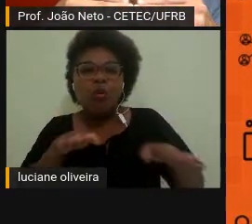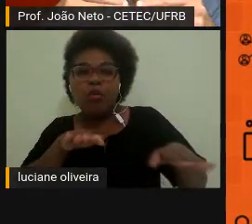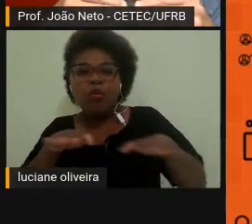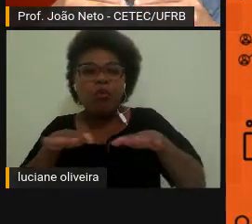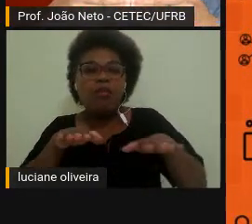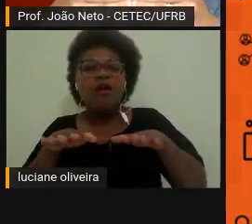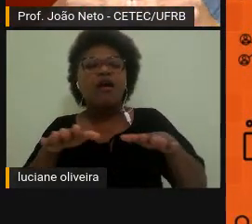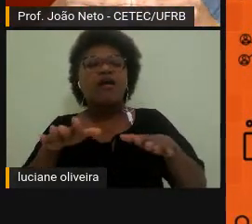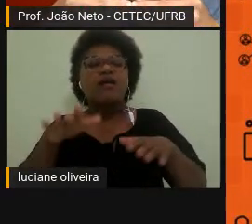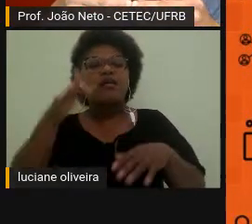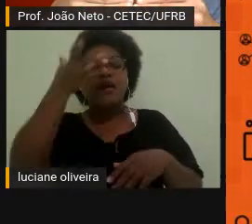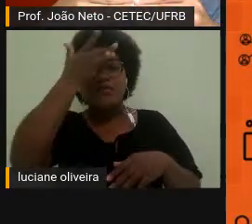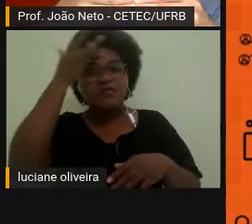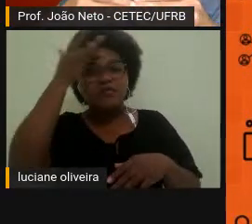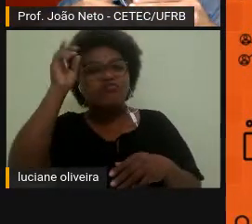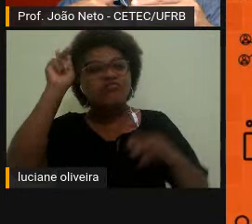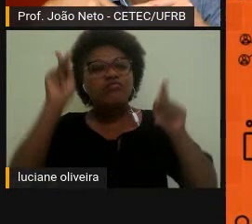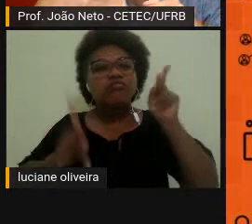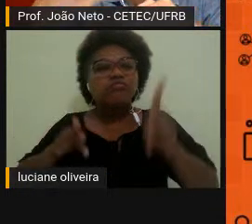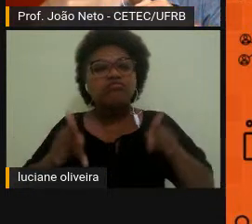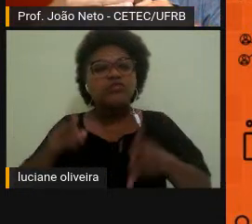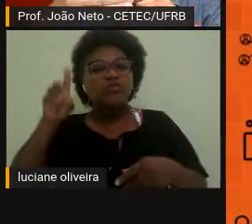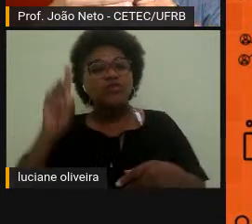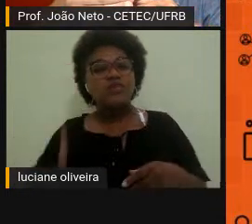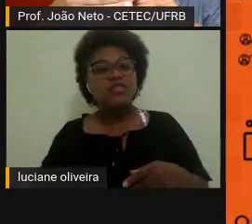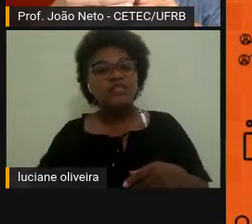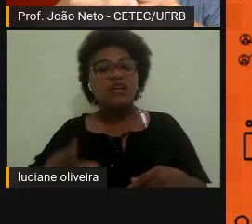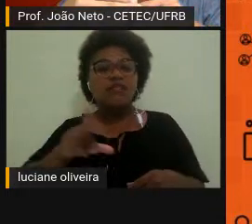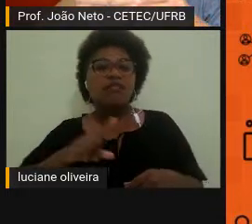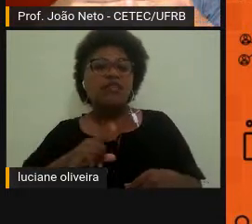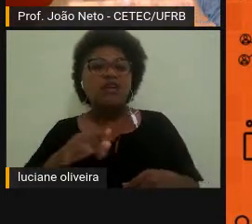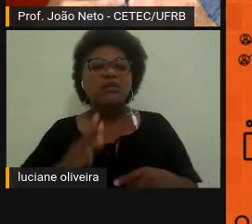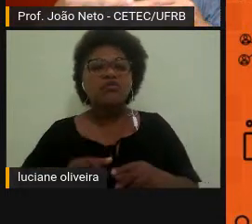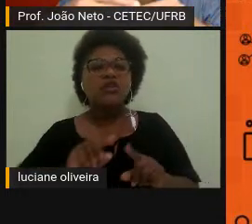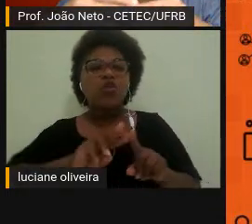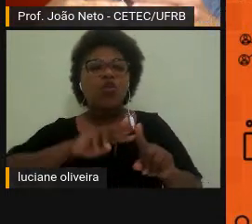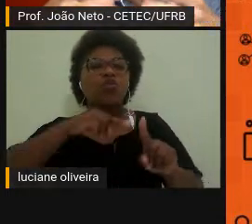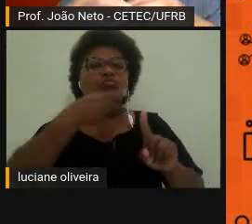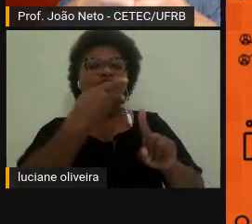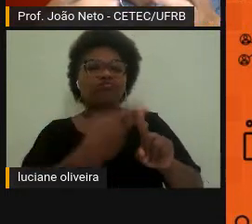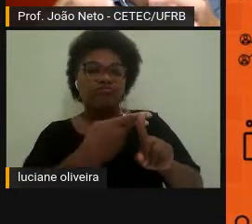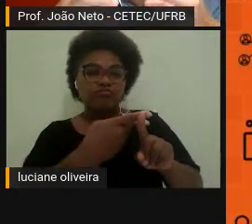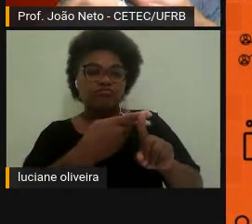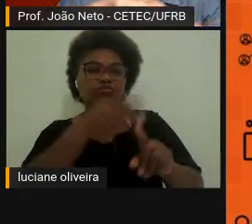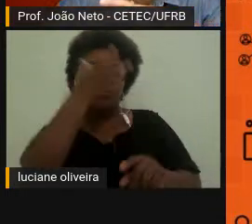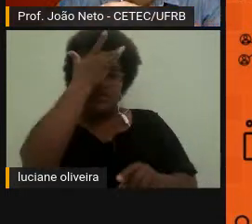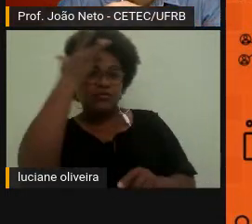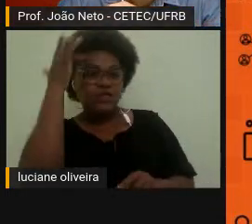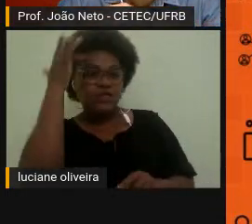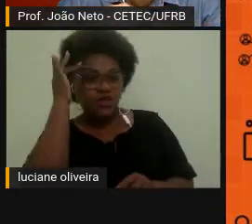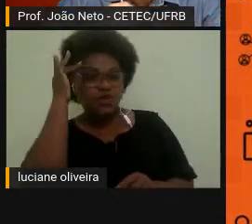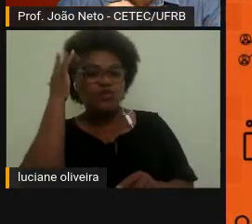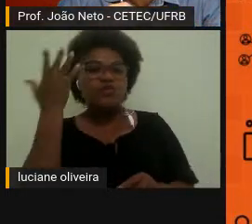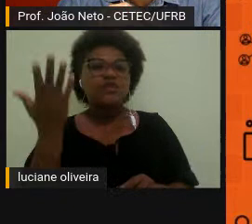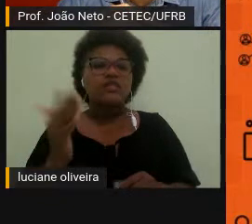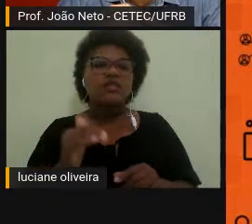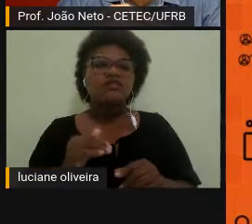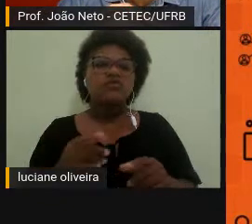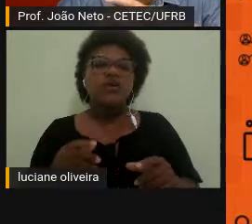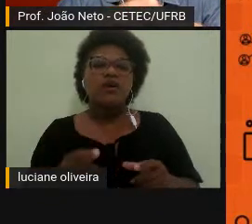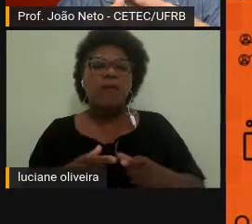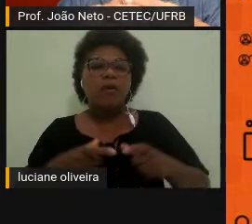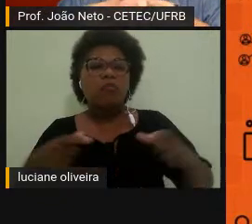possam com deficiência operação com deficiência têm praticamente o dobro de pessoas né na sua proporção